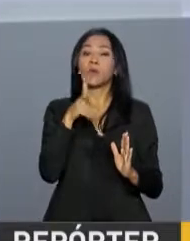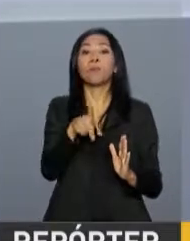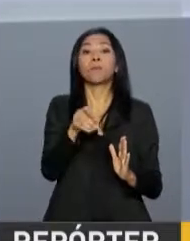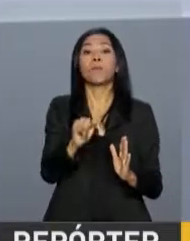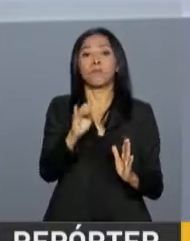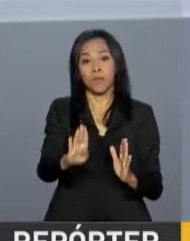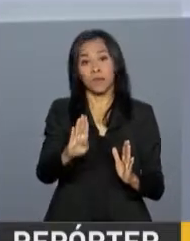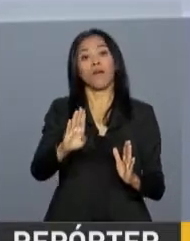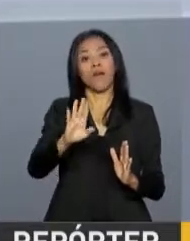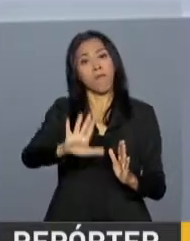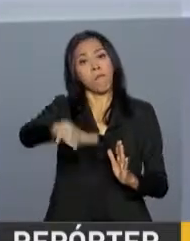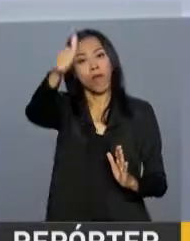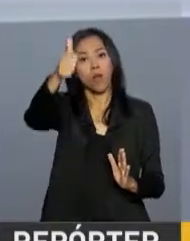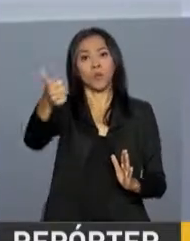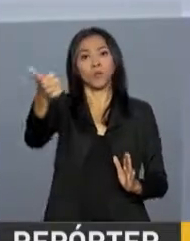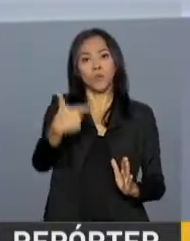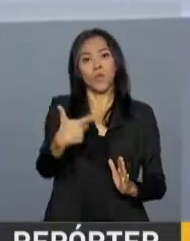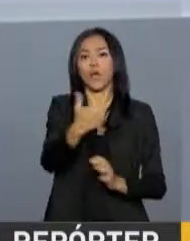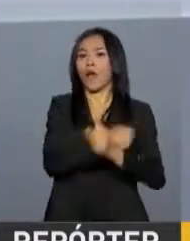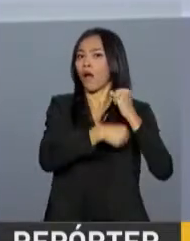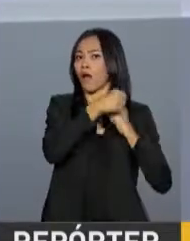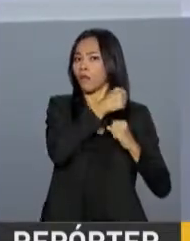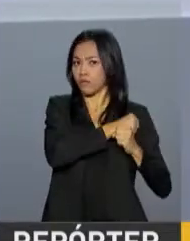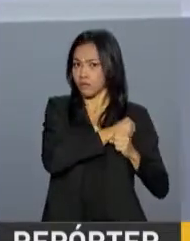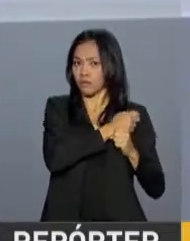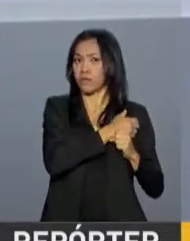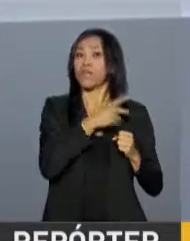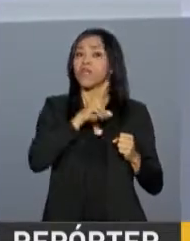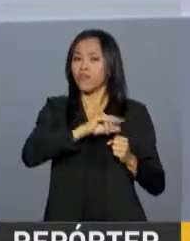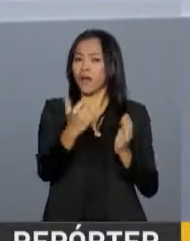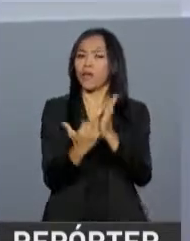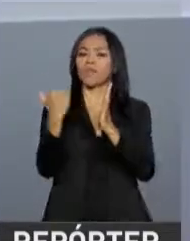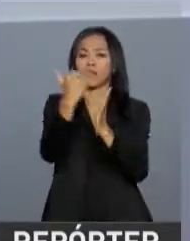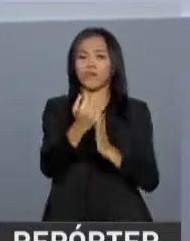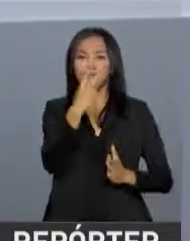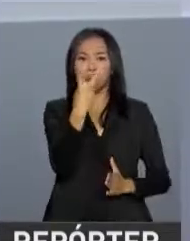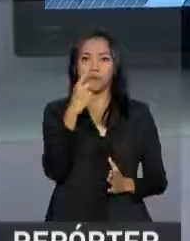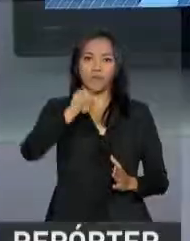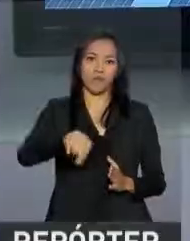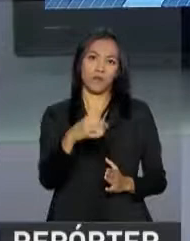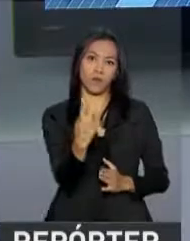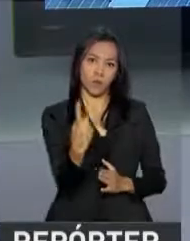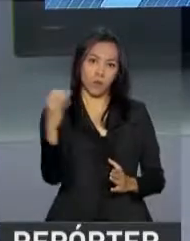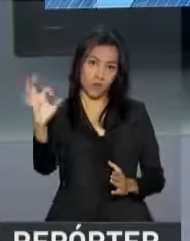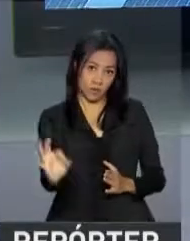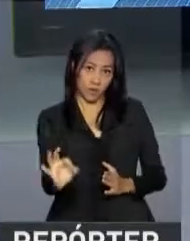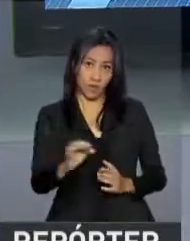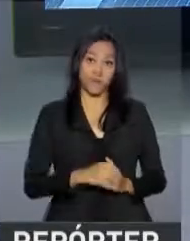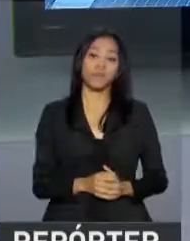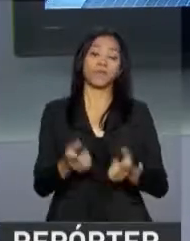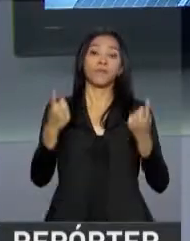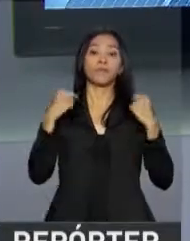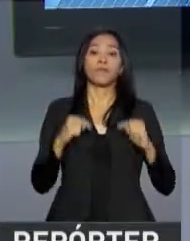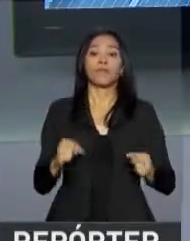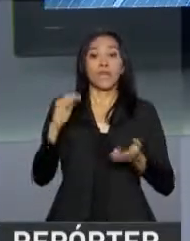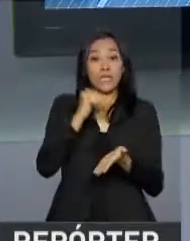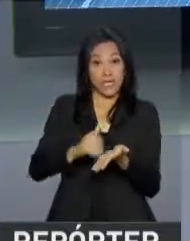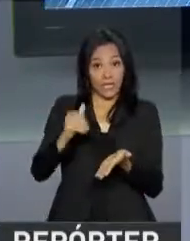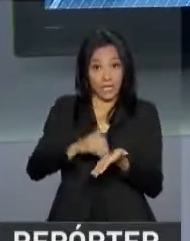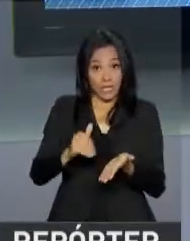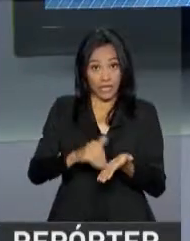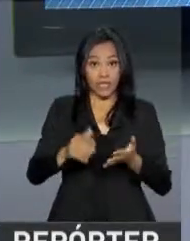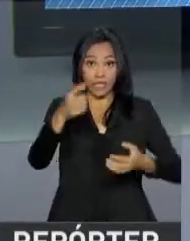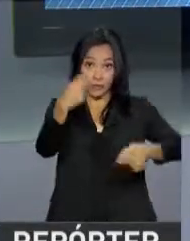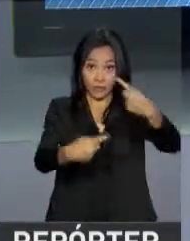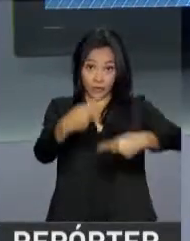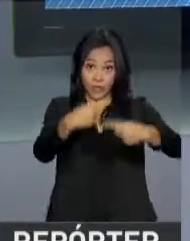do que nos anos anteriores e chegar a avançar 2,1 por cento a secretaria nacional de política